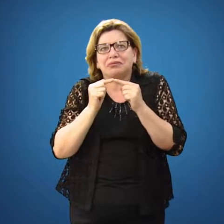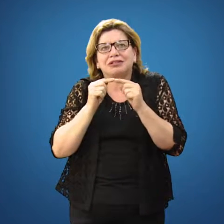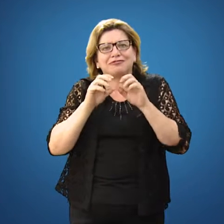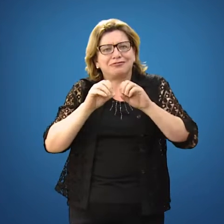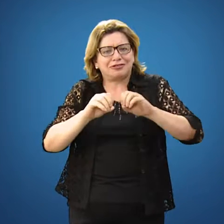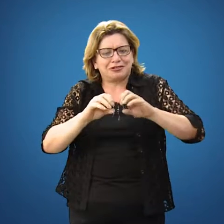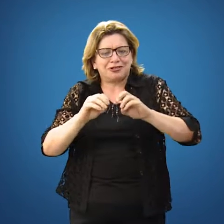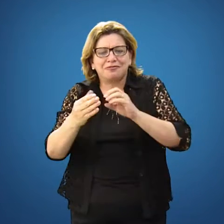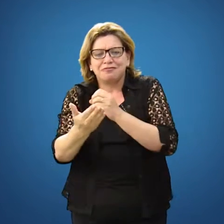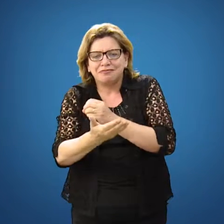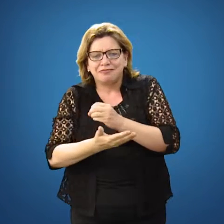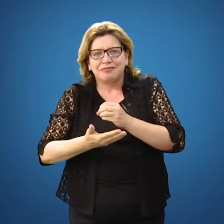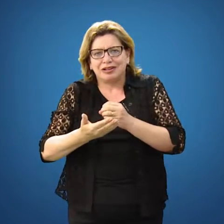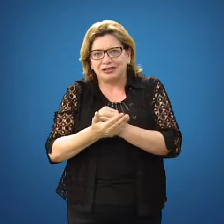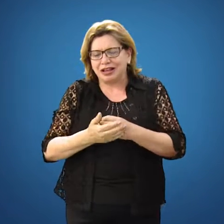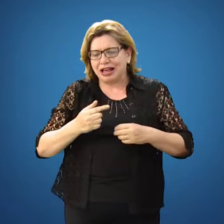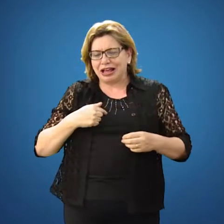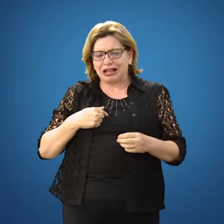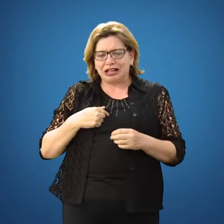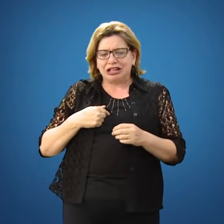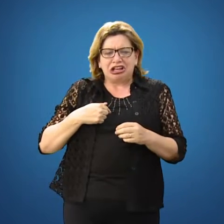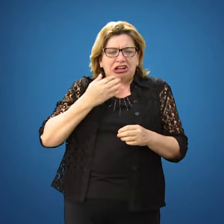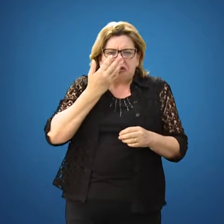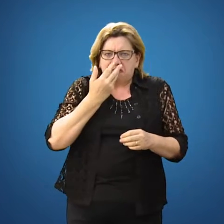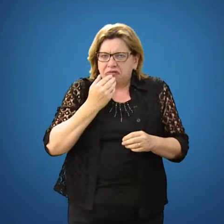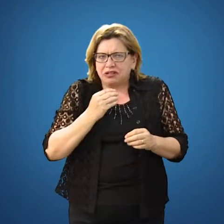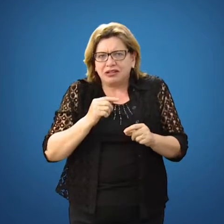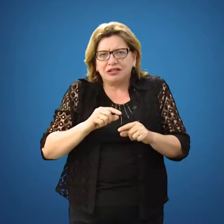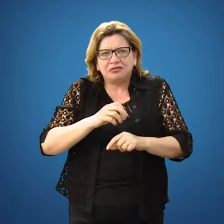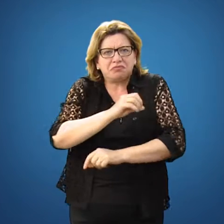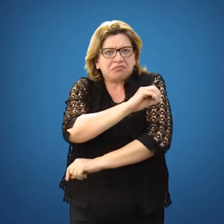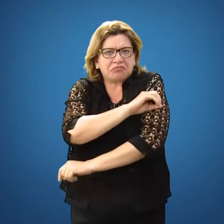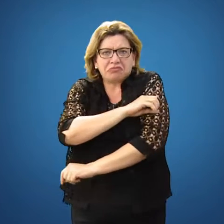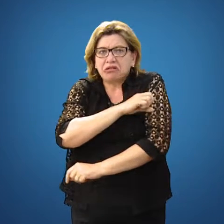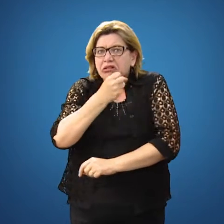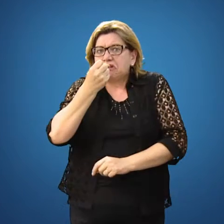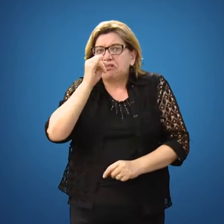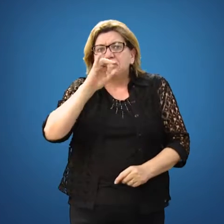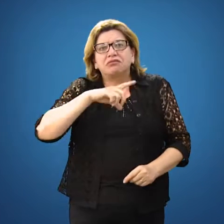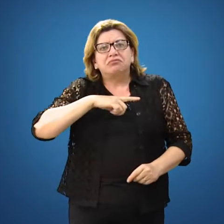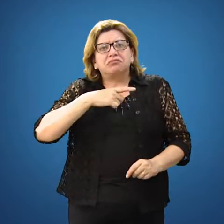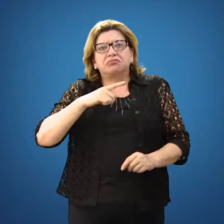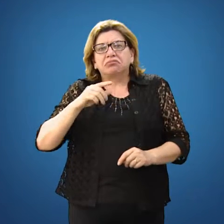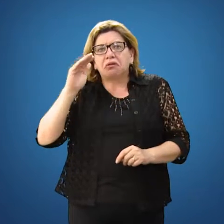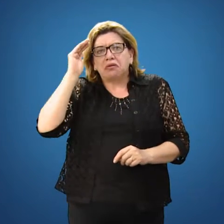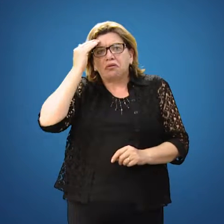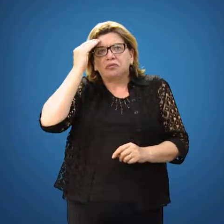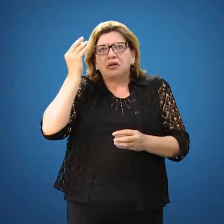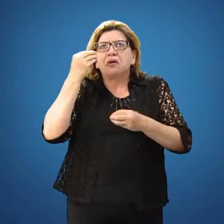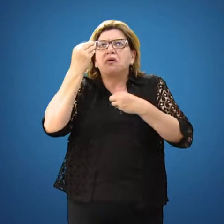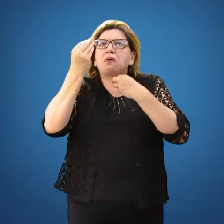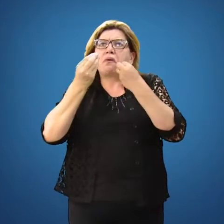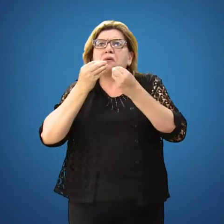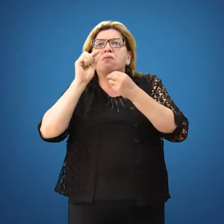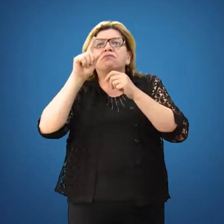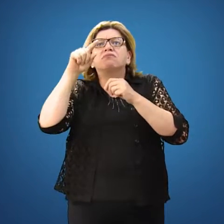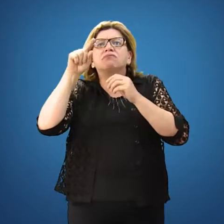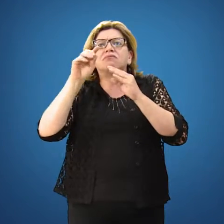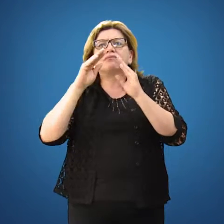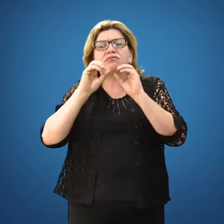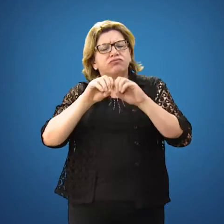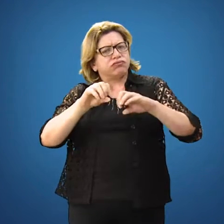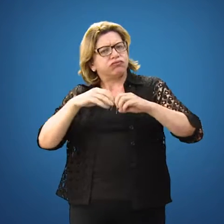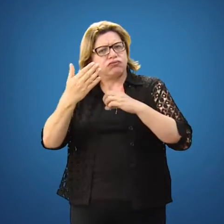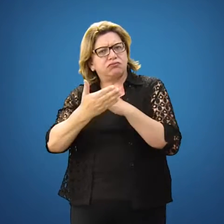educação básica, quer seja na educação infantil, se eu não tenho a compreensão dessa modalidade de ensino, das suas exigências,